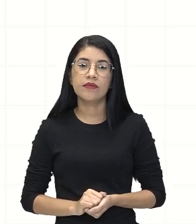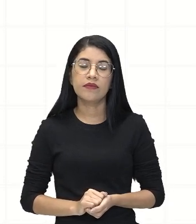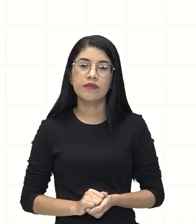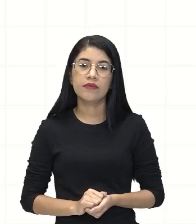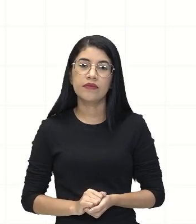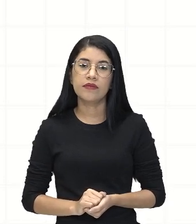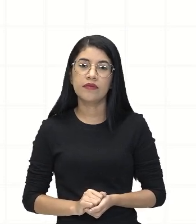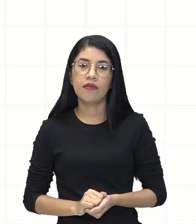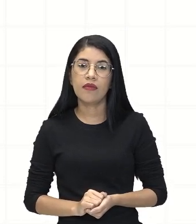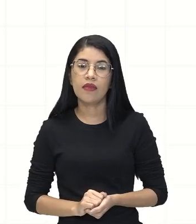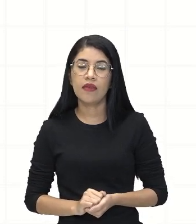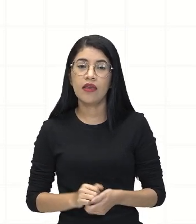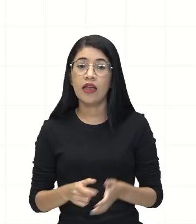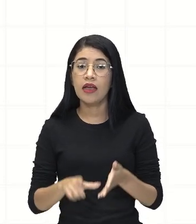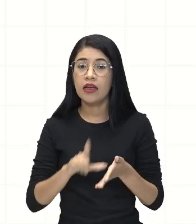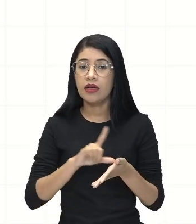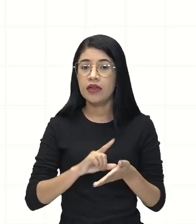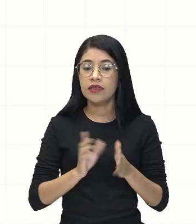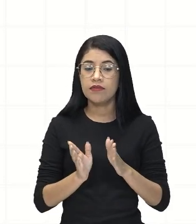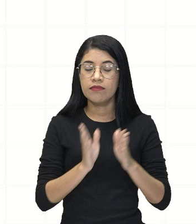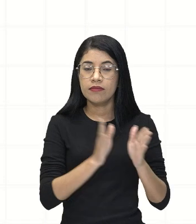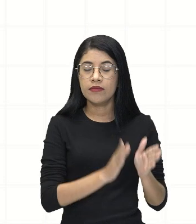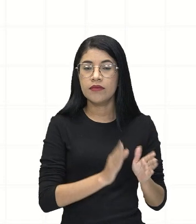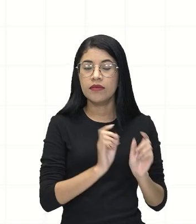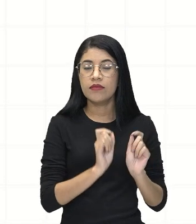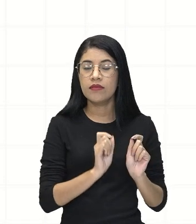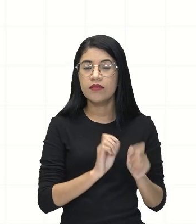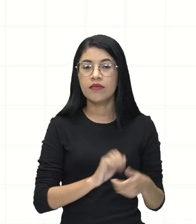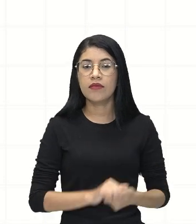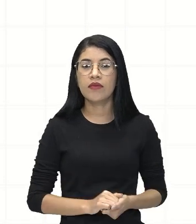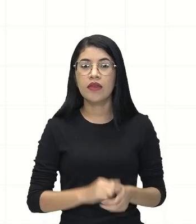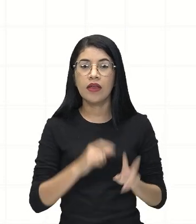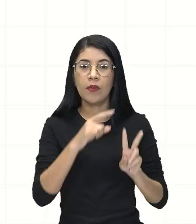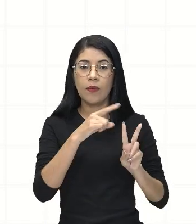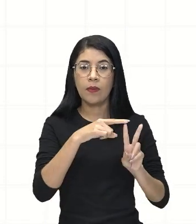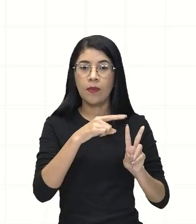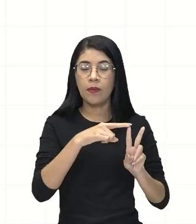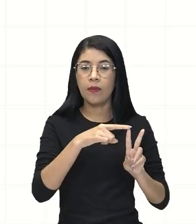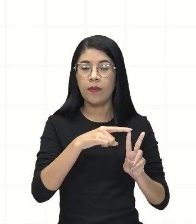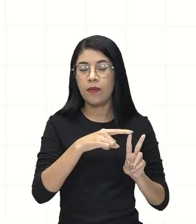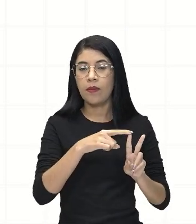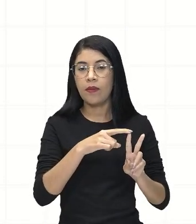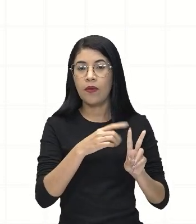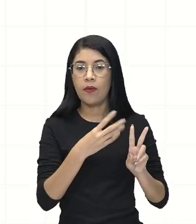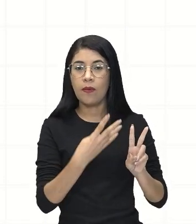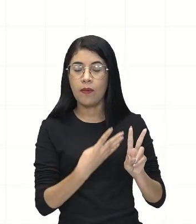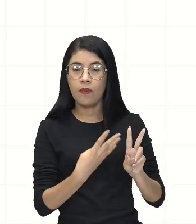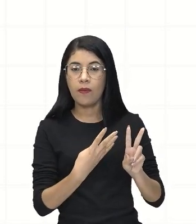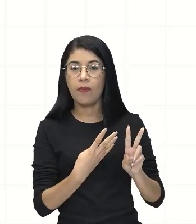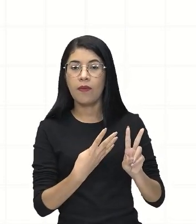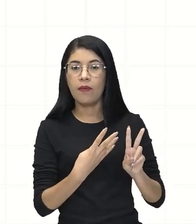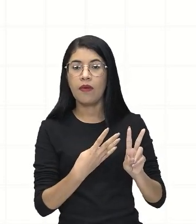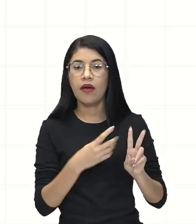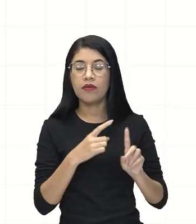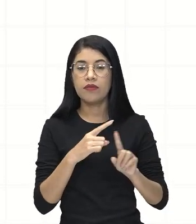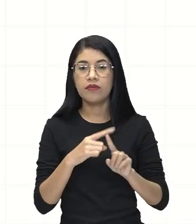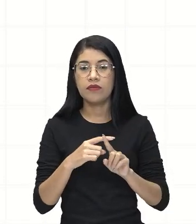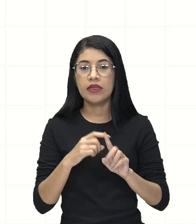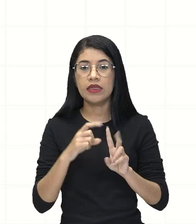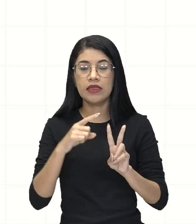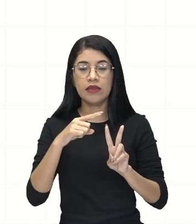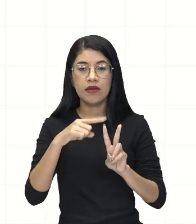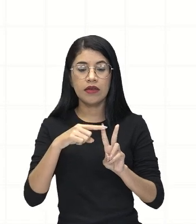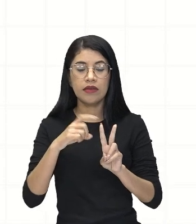então, o primeiro passo é fazer raiz quadrada de 4 vezes raiz